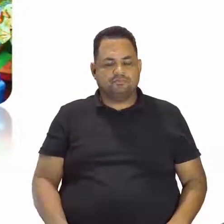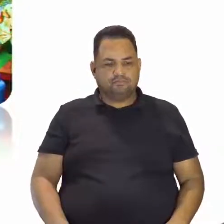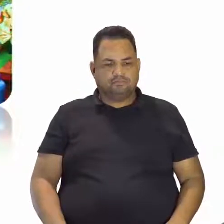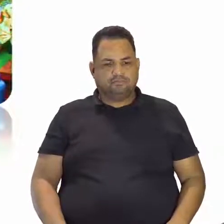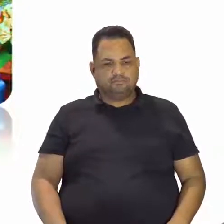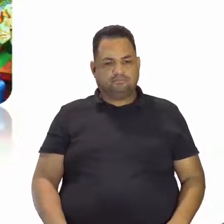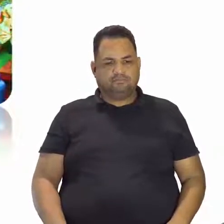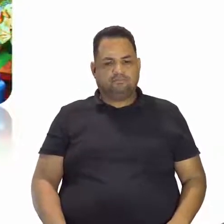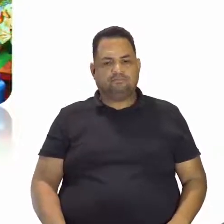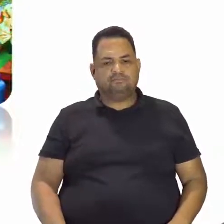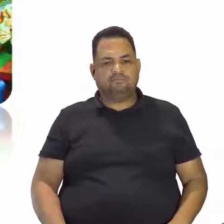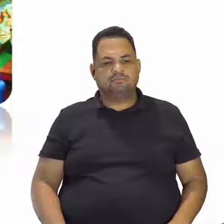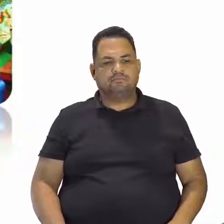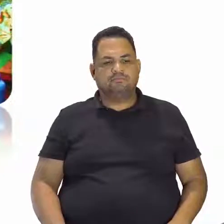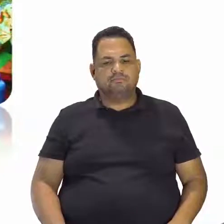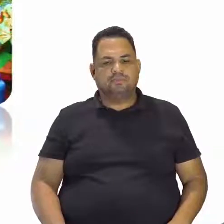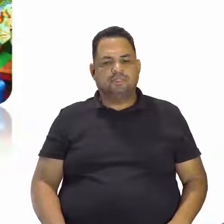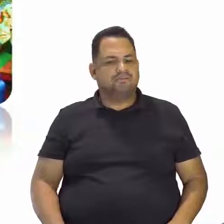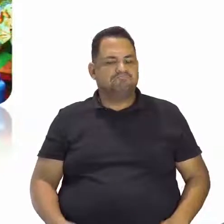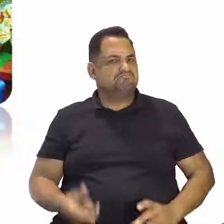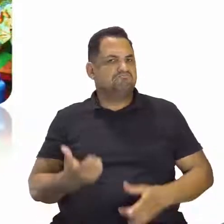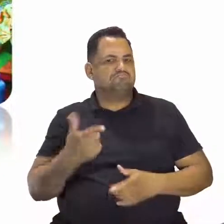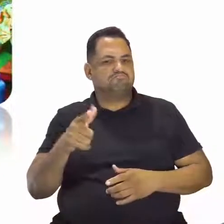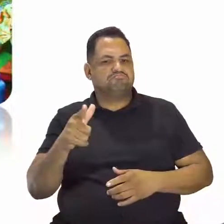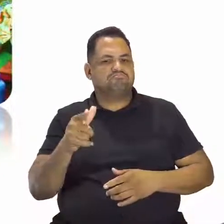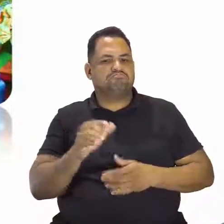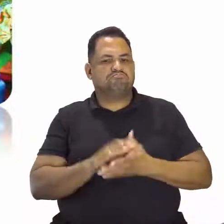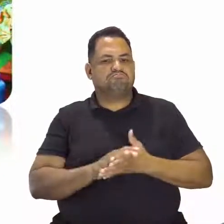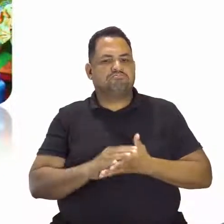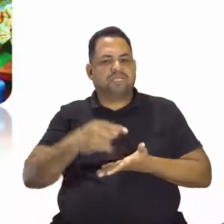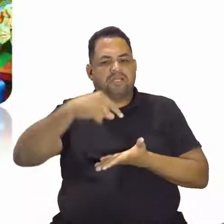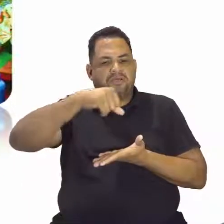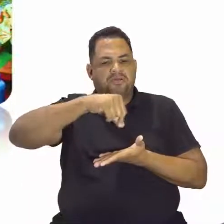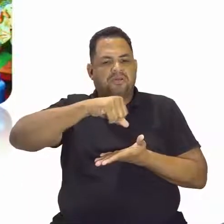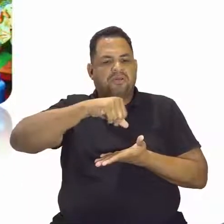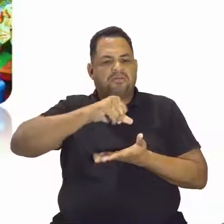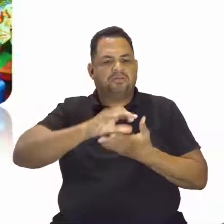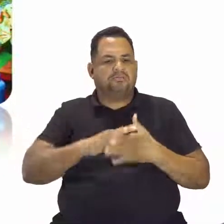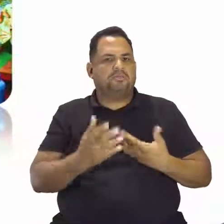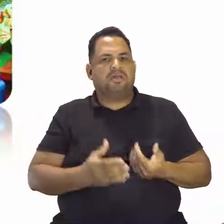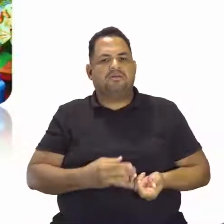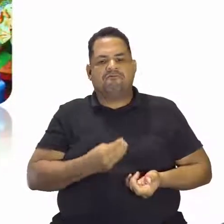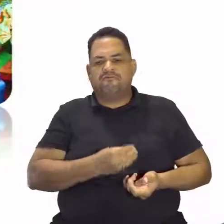subsistência. Aqui não tem um capitalismo feroz para sobreviver,